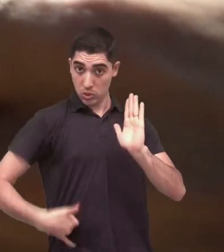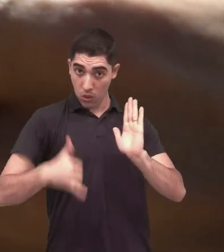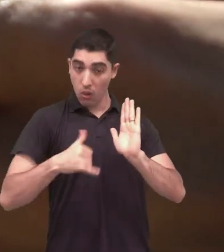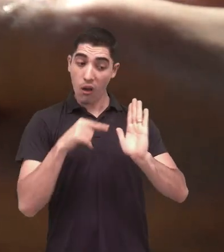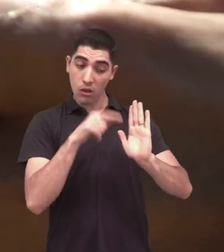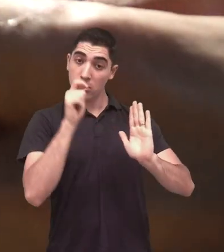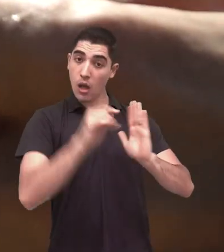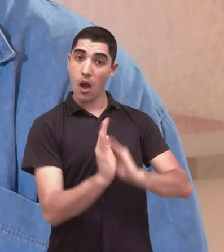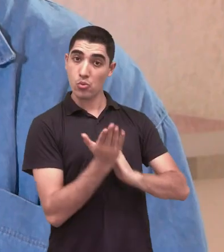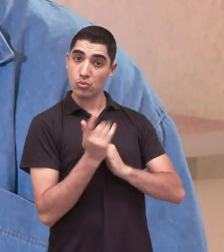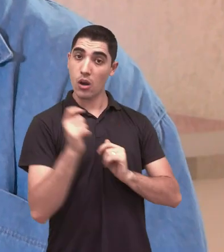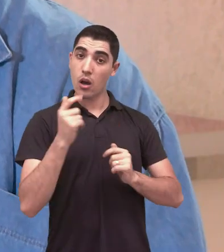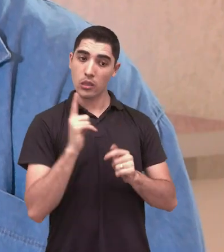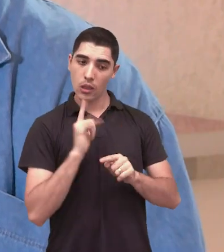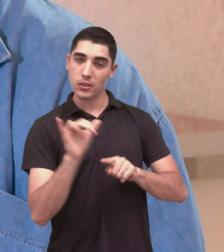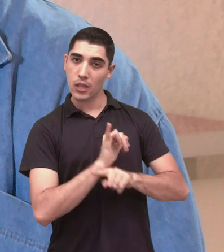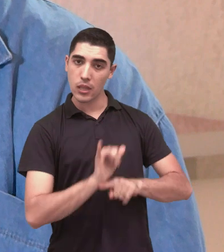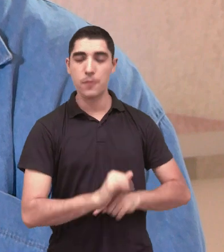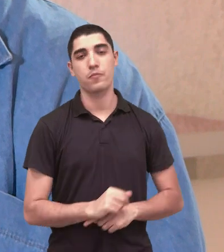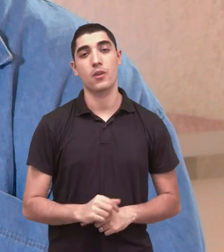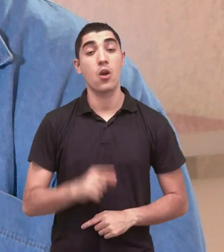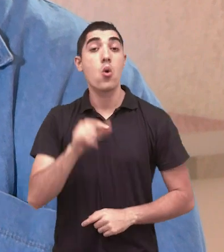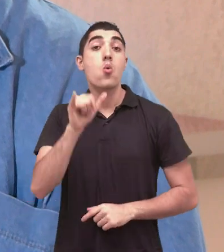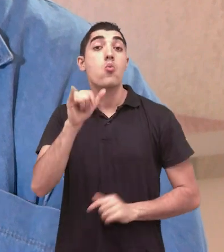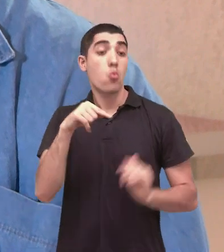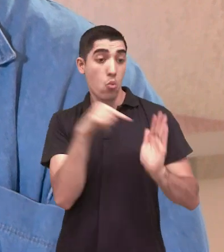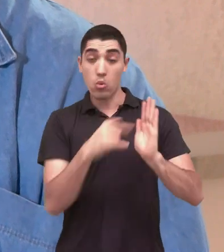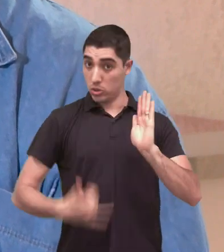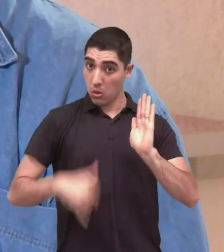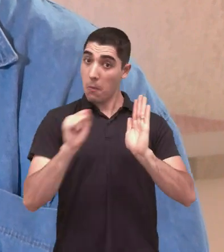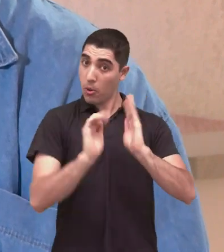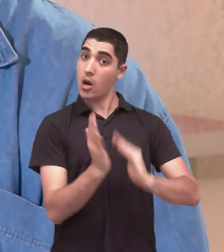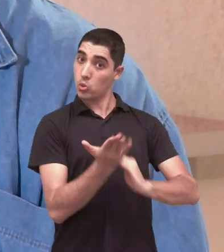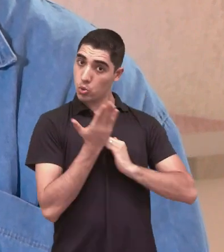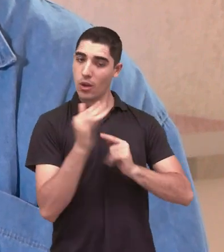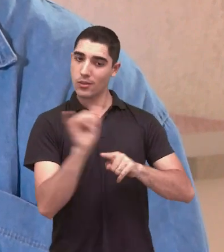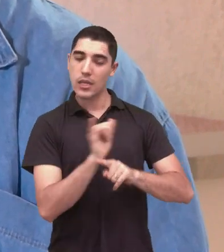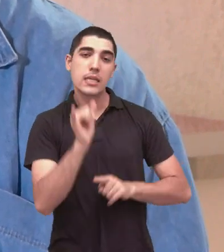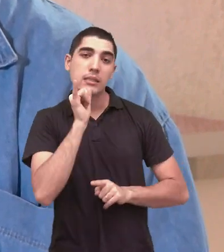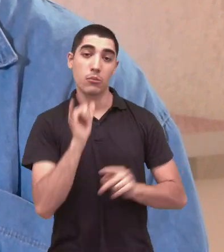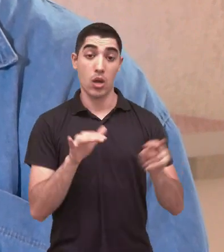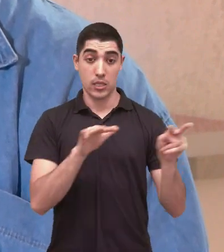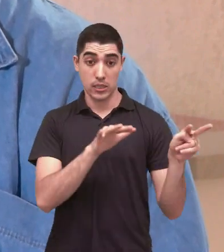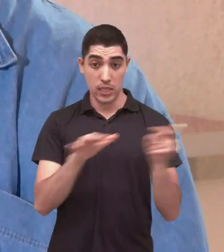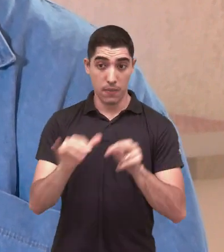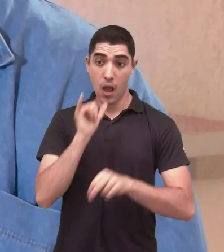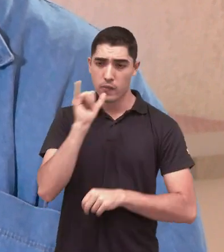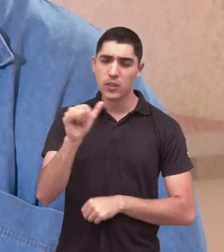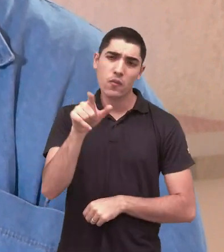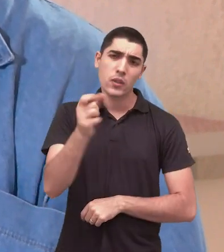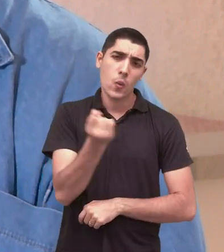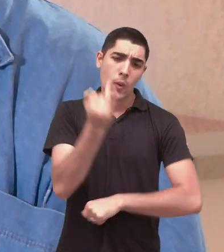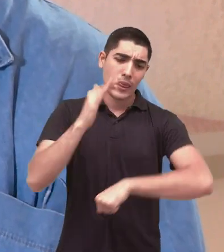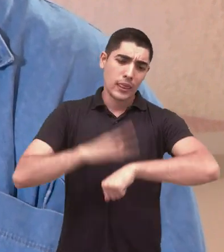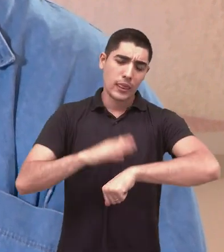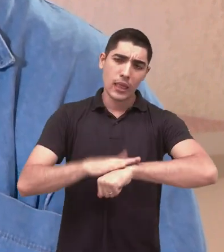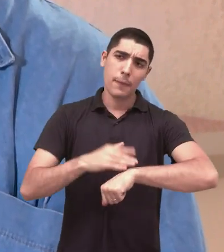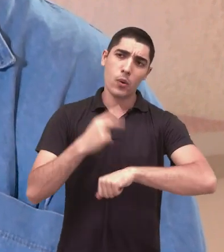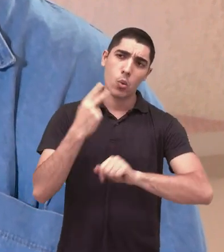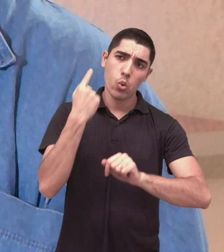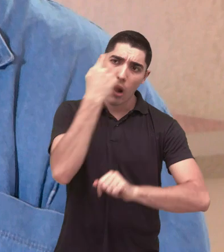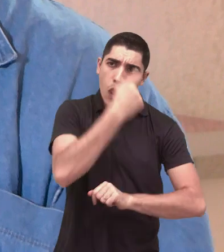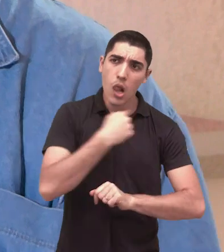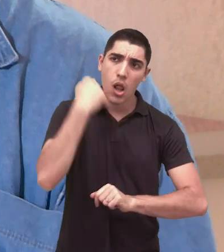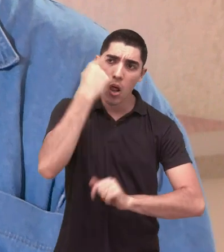próprio celular pode ajudar. Os celulares também podem dar uns alertas. Então, eles mandam alertas semanais ou mensais de quanto tempo você está gastando